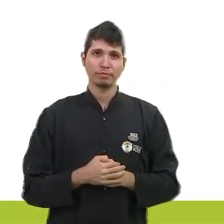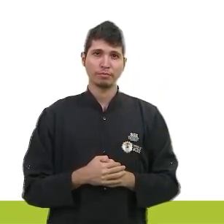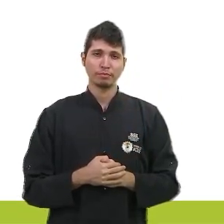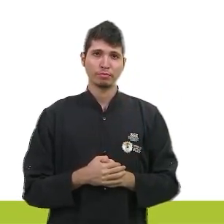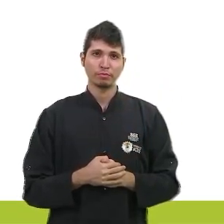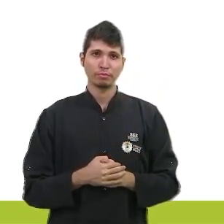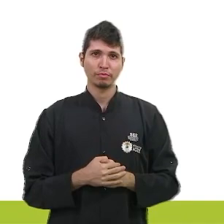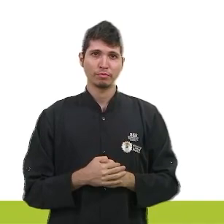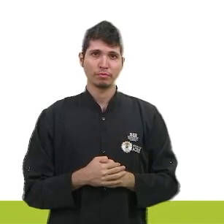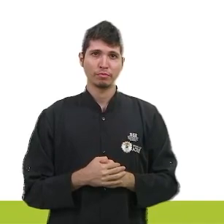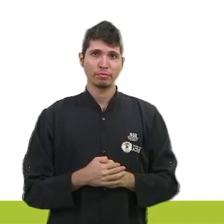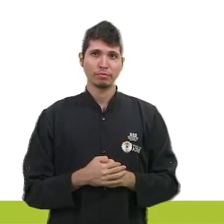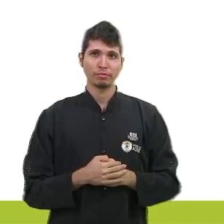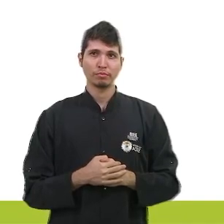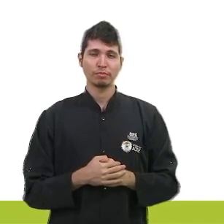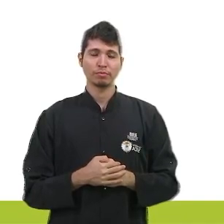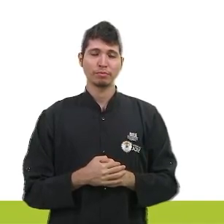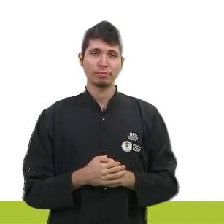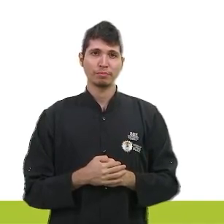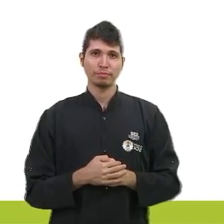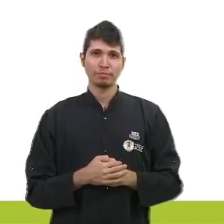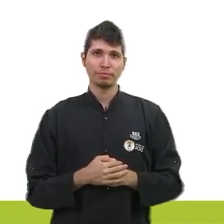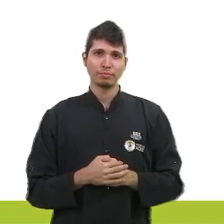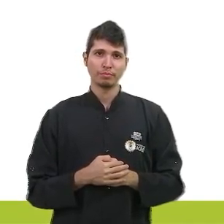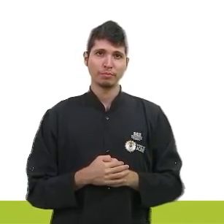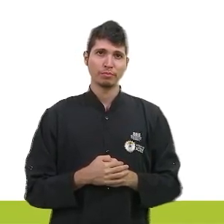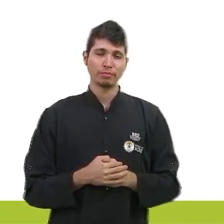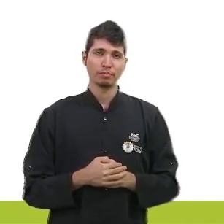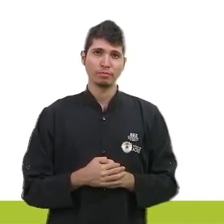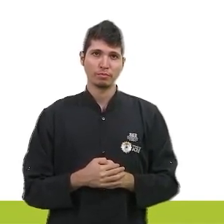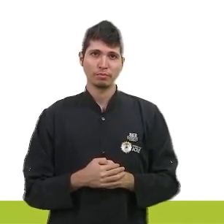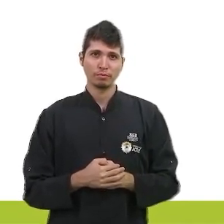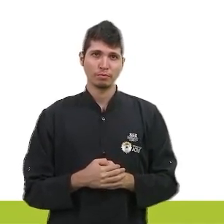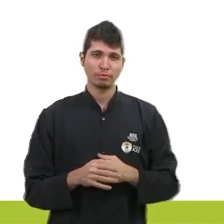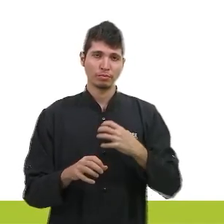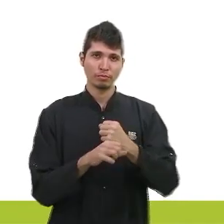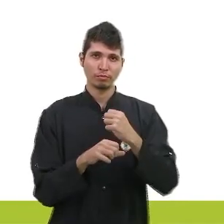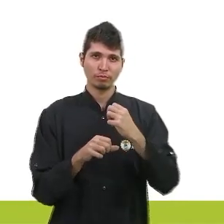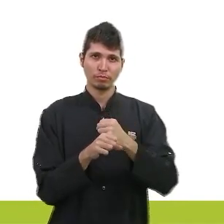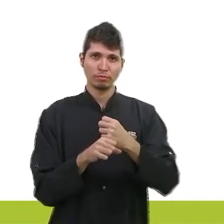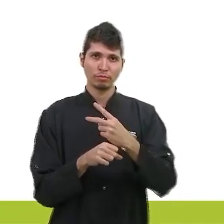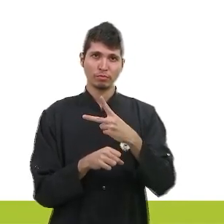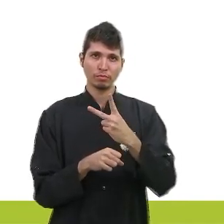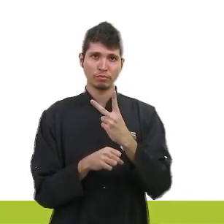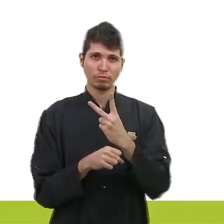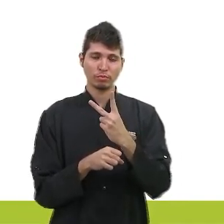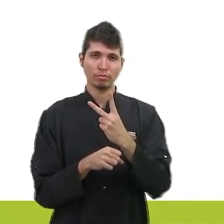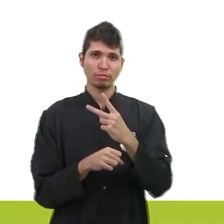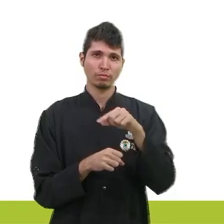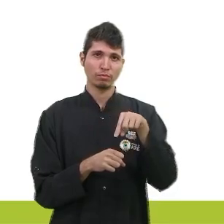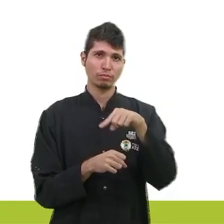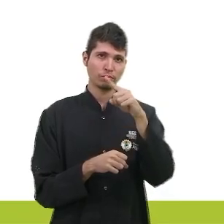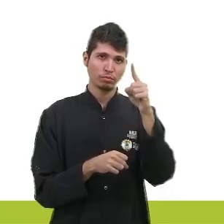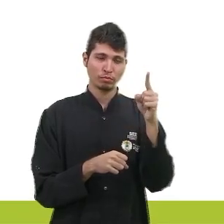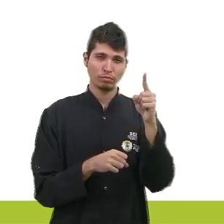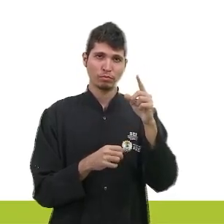coisas. Agora suponha o seguinte, que a soma desses dois arcos seja tal